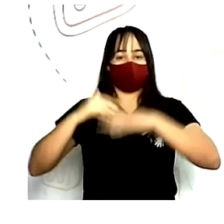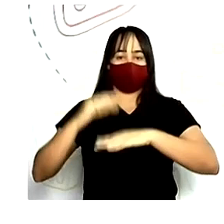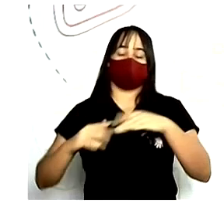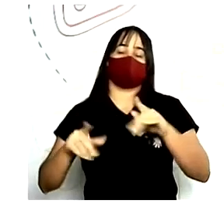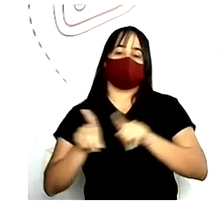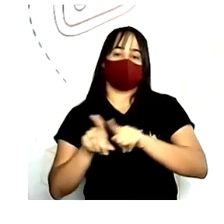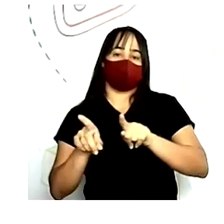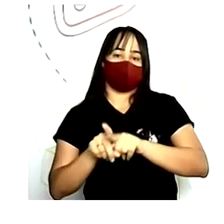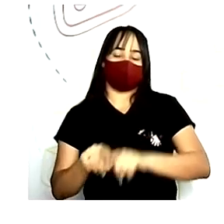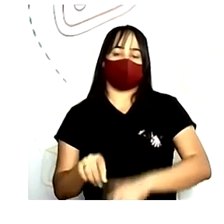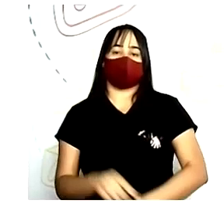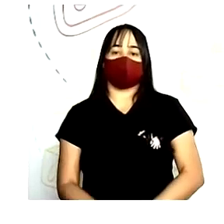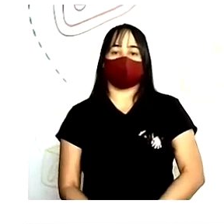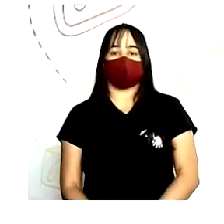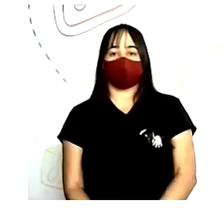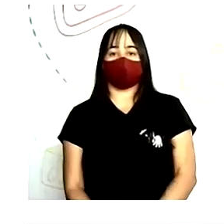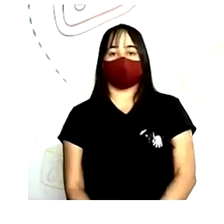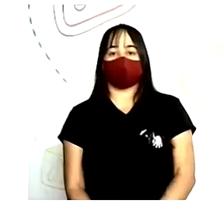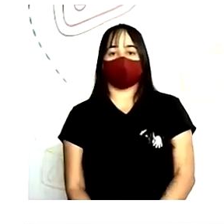gestante.